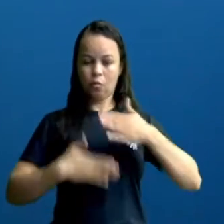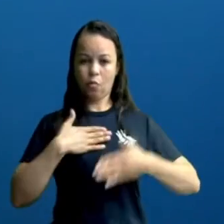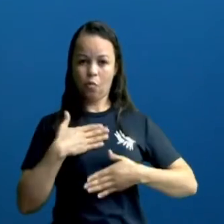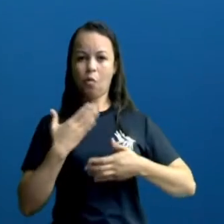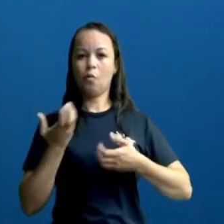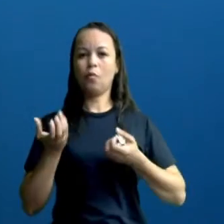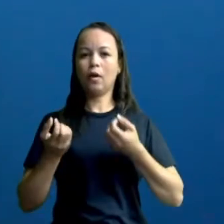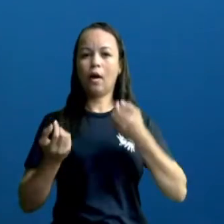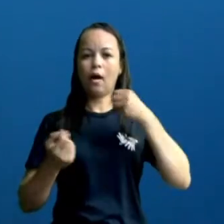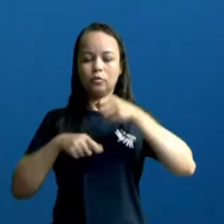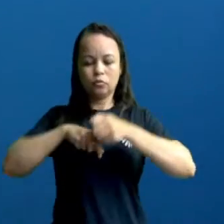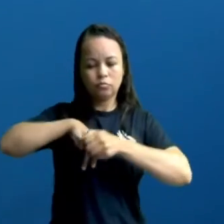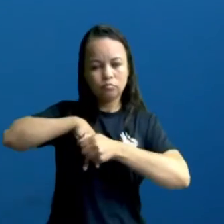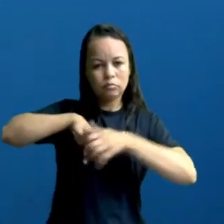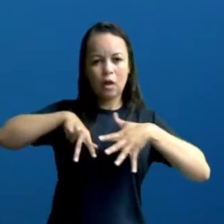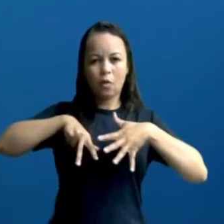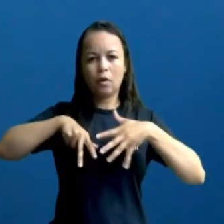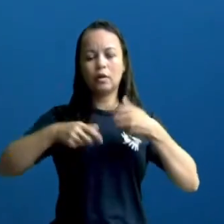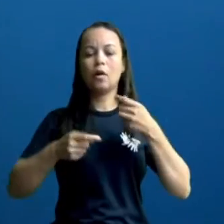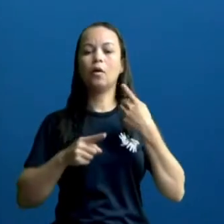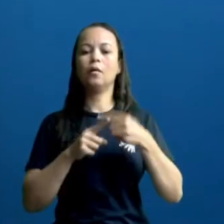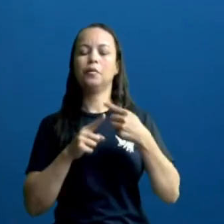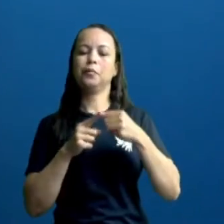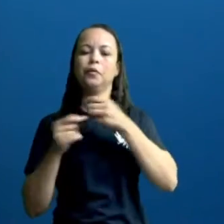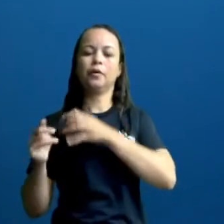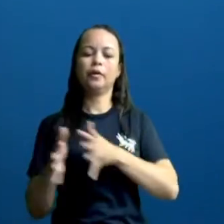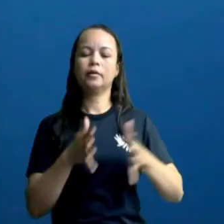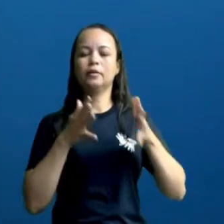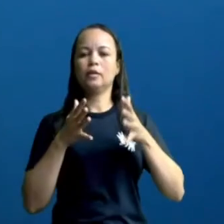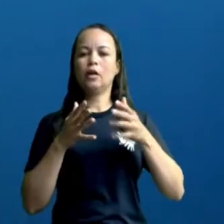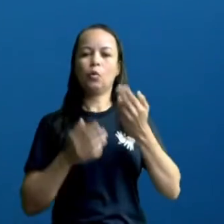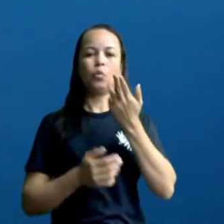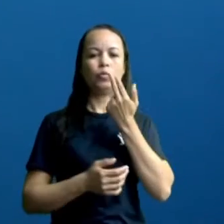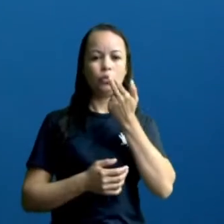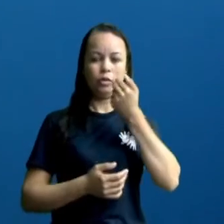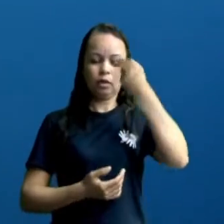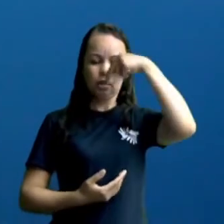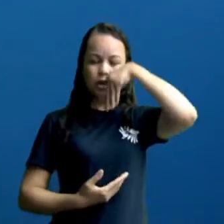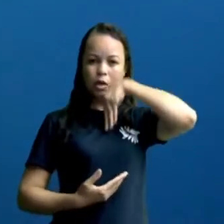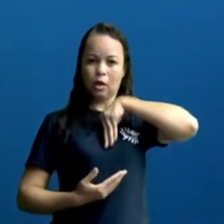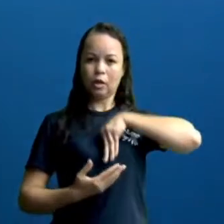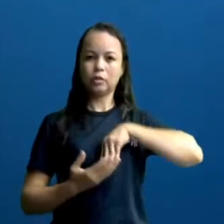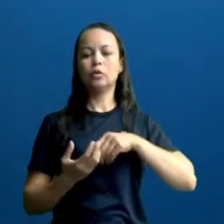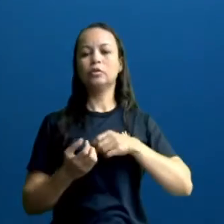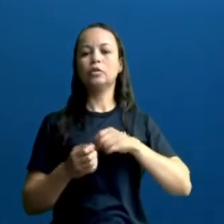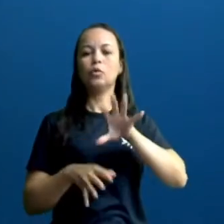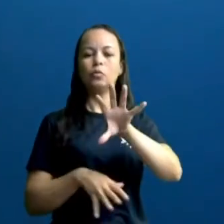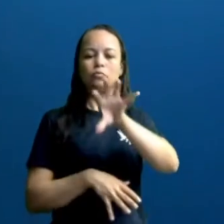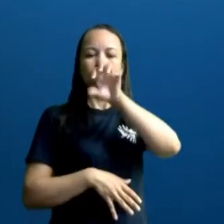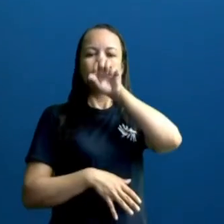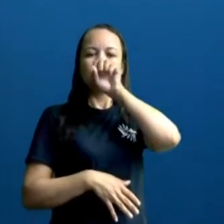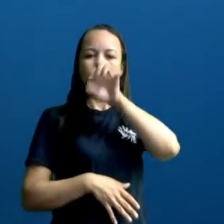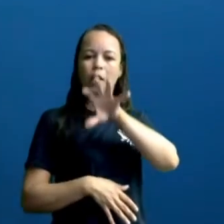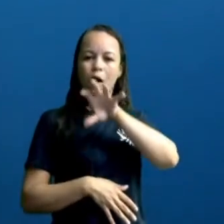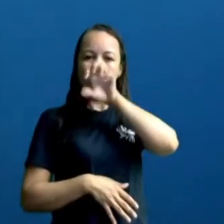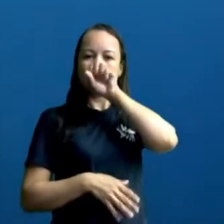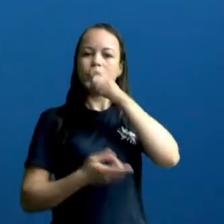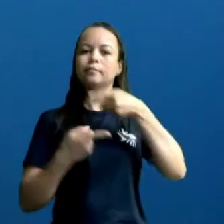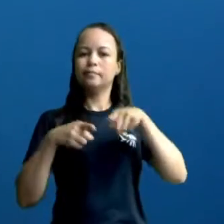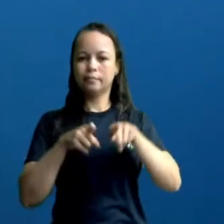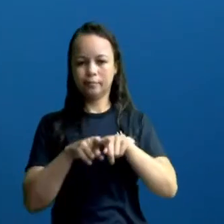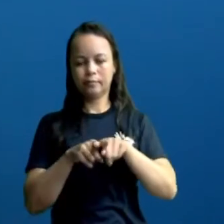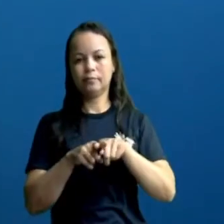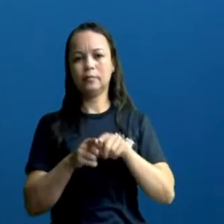Por quê? Porque ele vai ter uma função de transportar os nutrientes e transportar os gases respiratórios. E principalmente